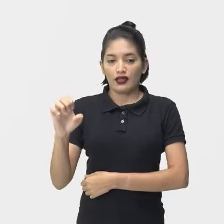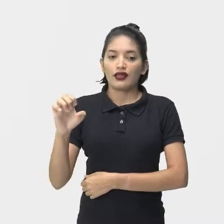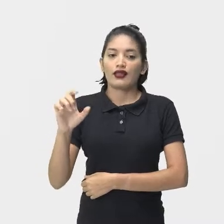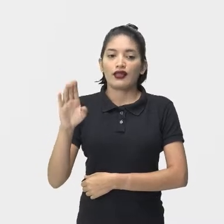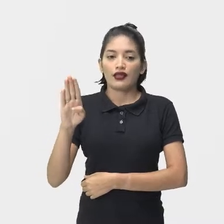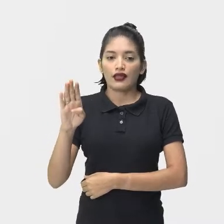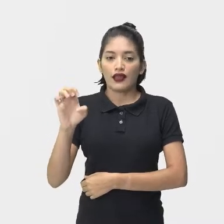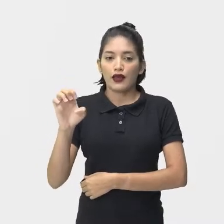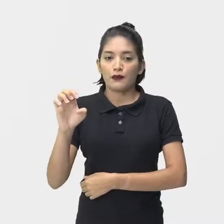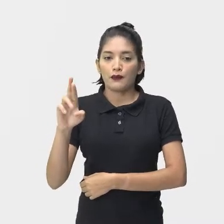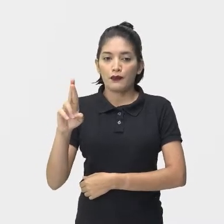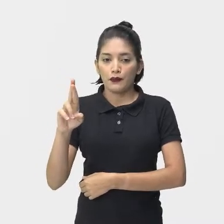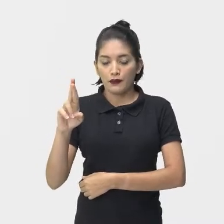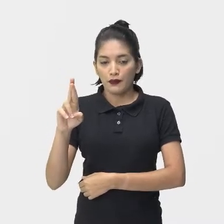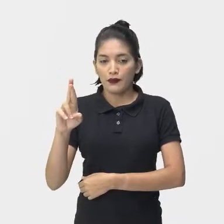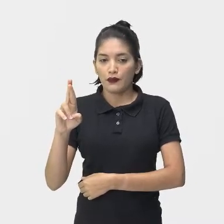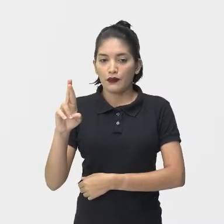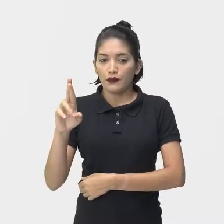deberás,